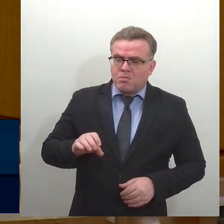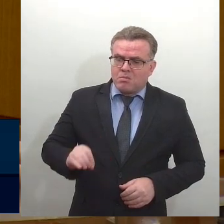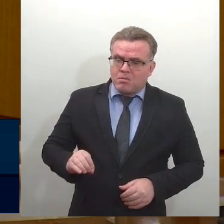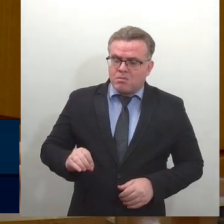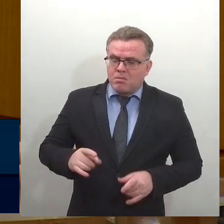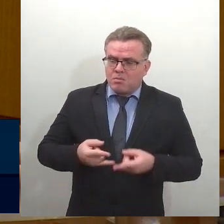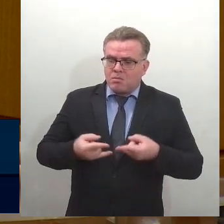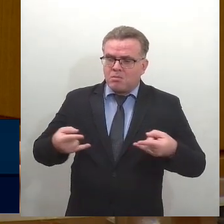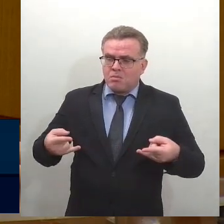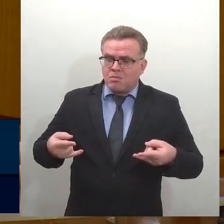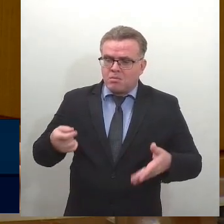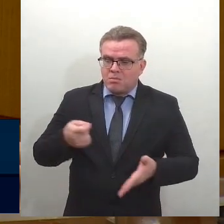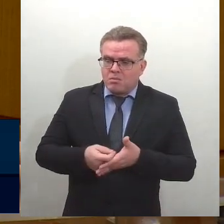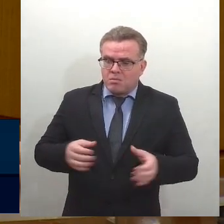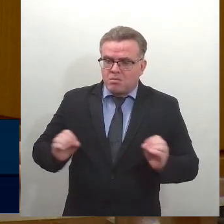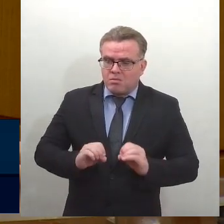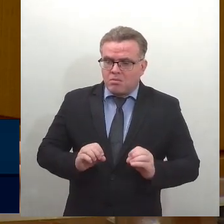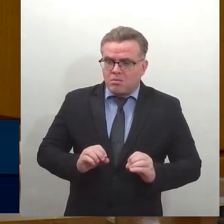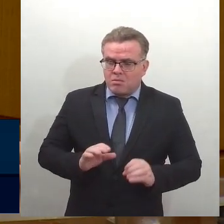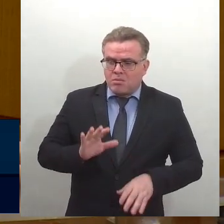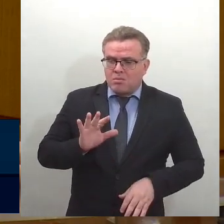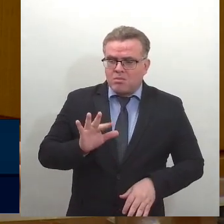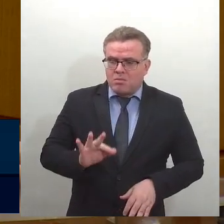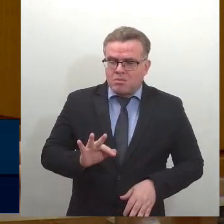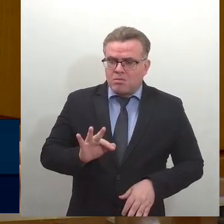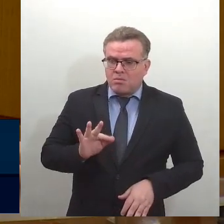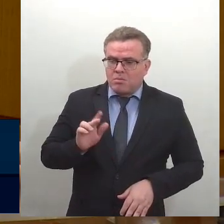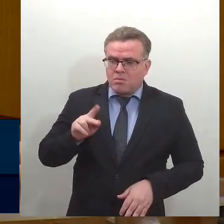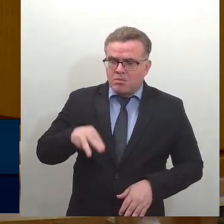FPM de qualquer gestor municipal